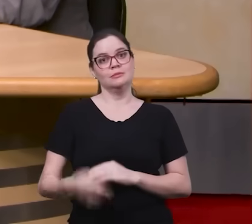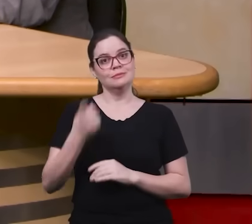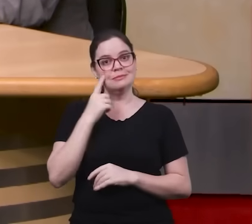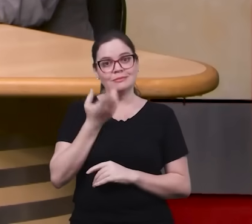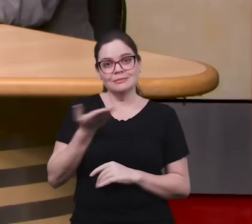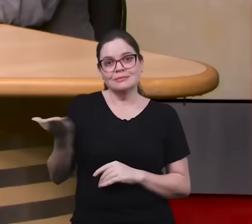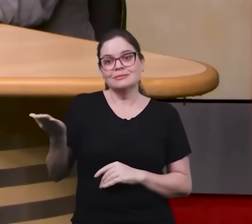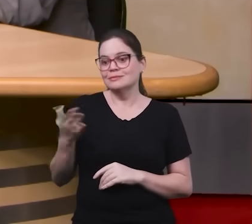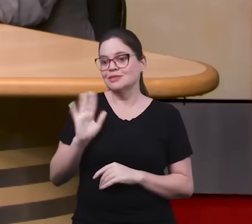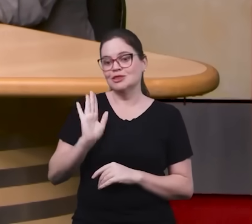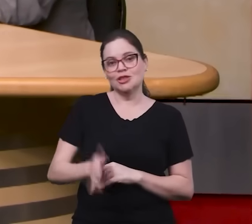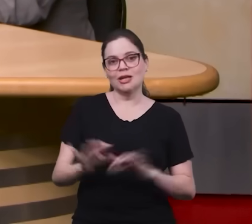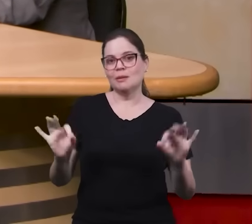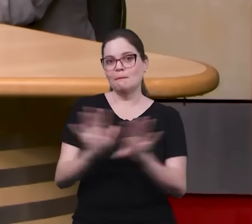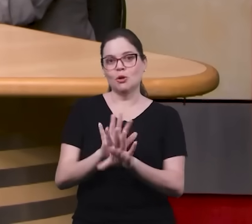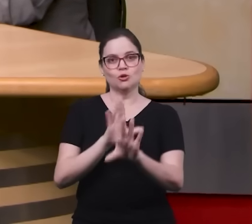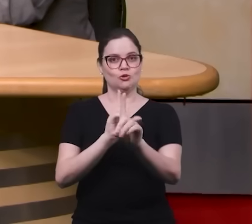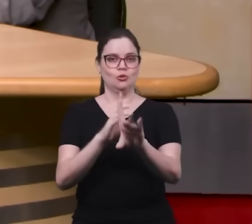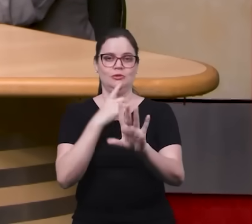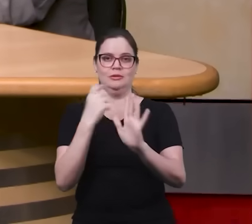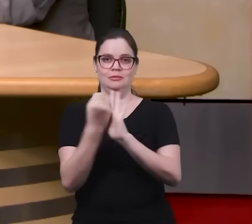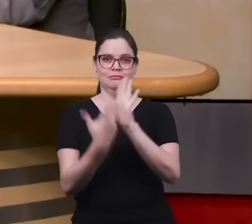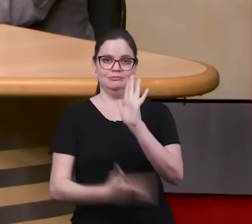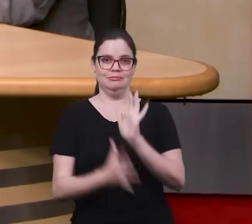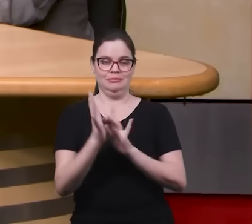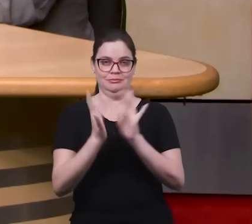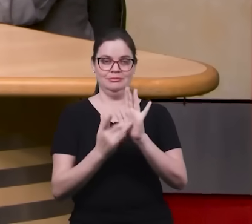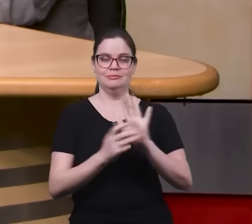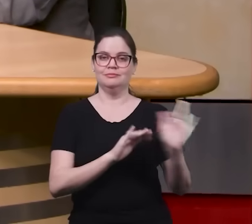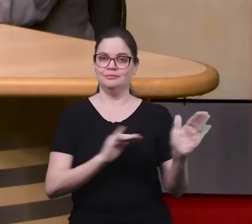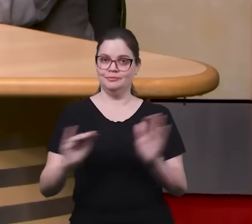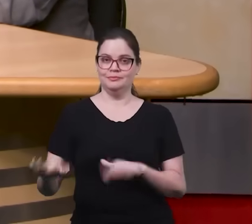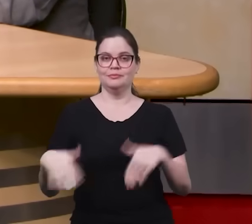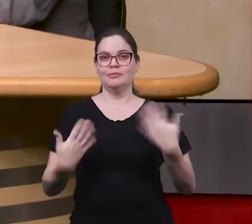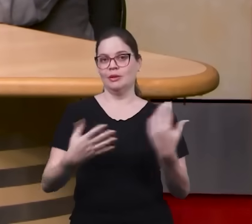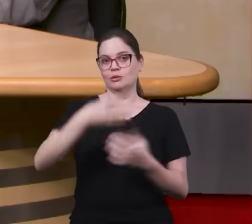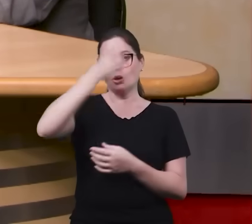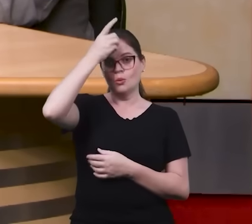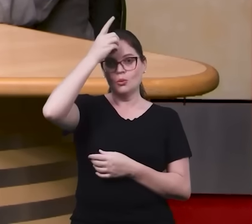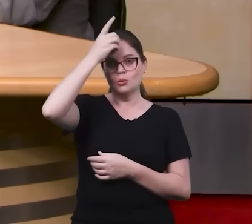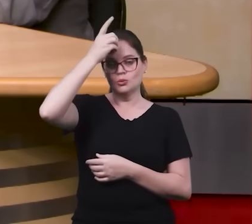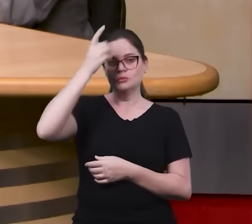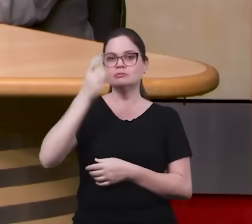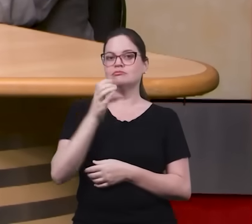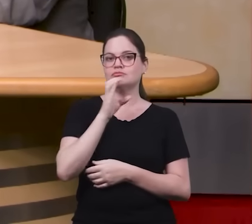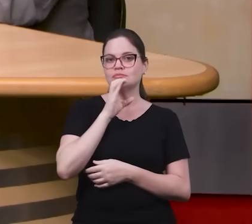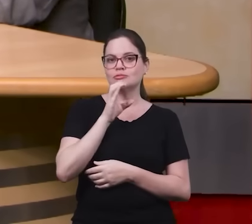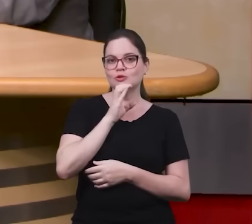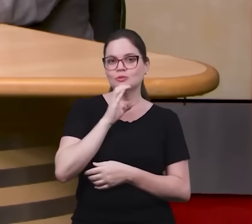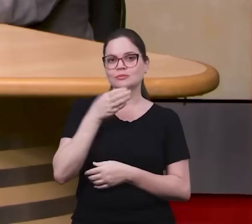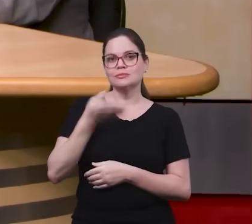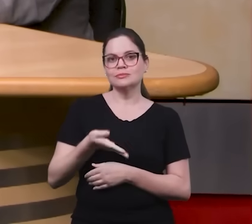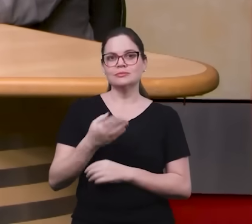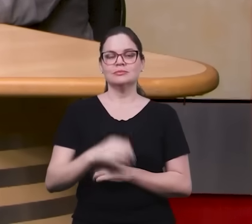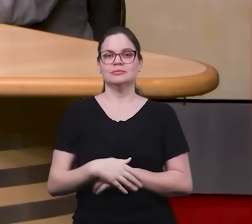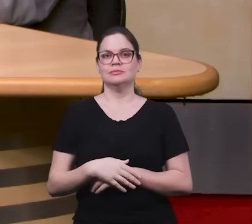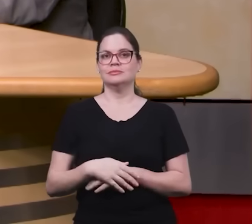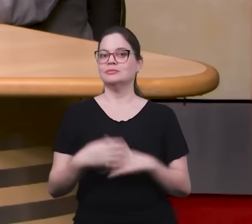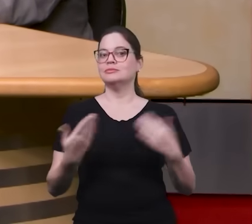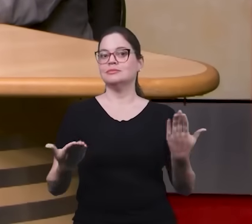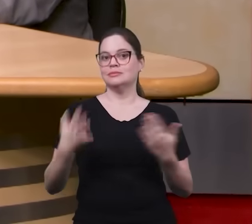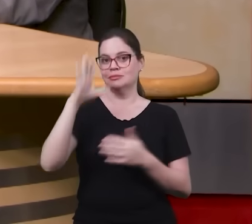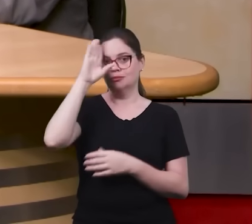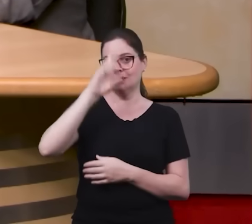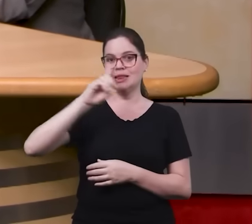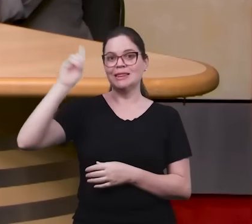hein? Olha só. Então o dom espiritual, quer dizer, o dom de ciência, quer dizer, Quer dizer, Deus